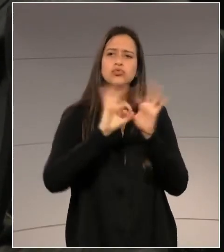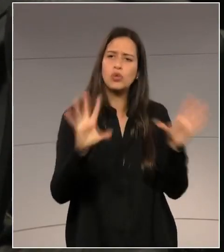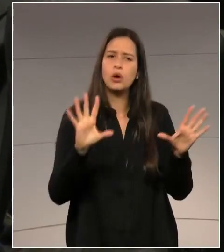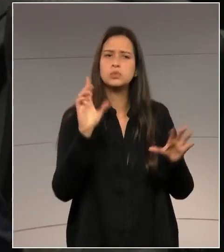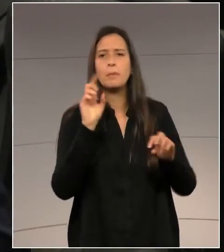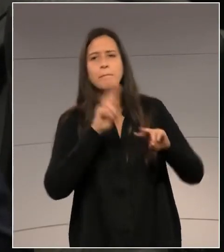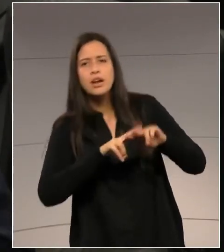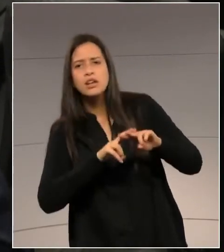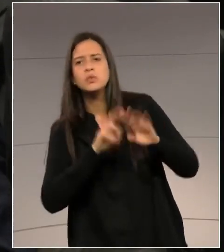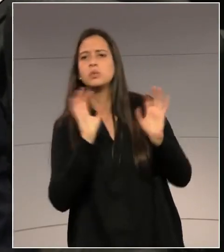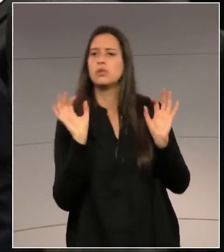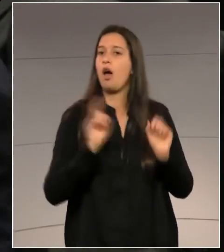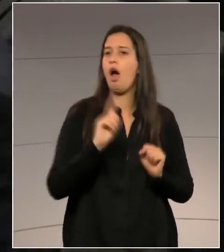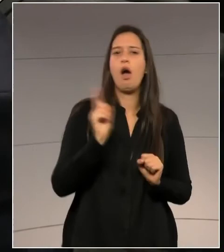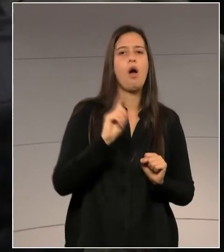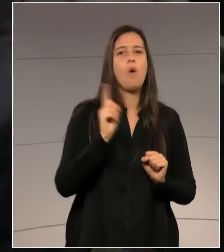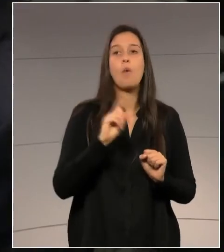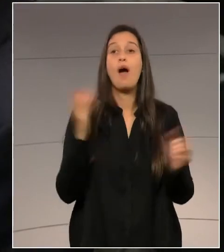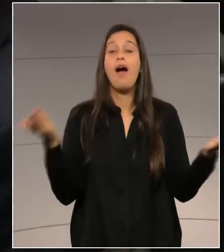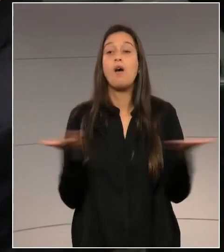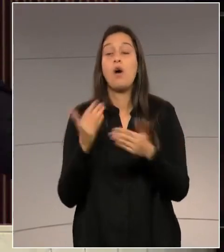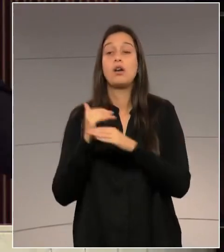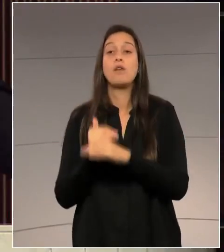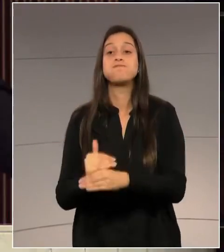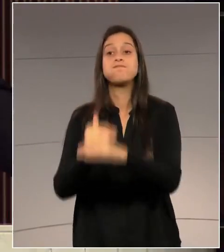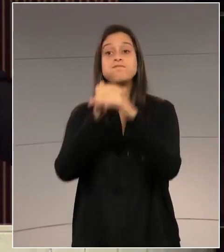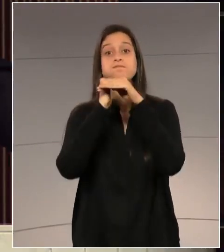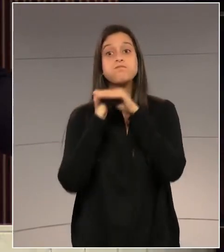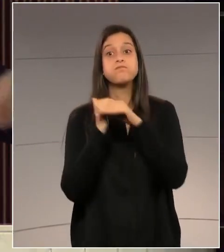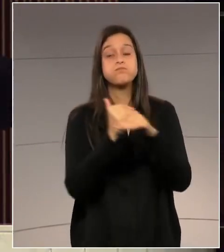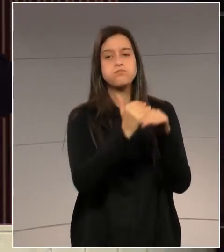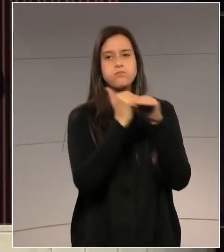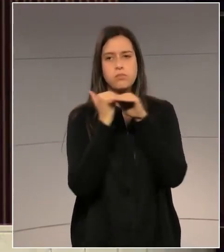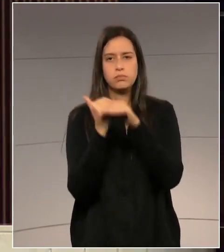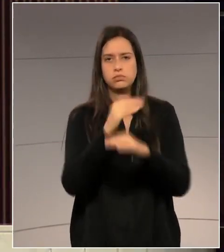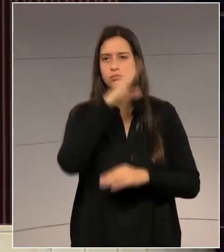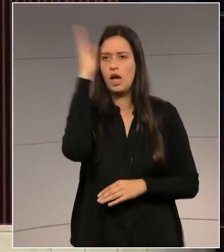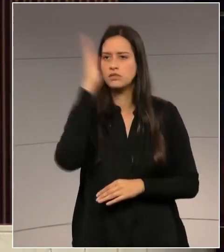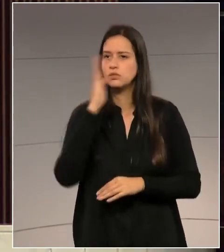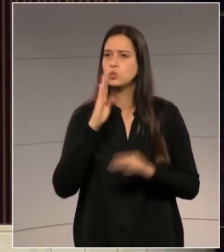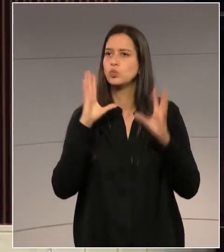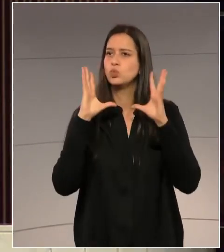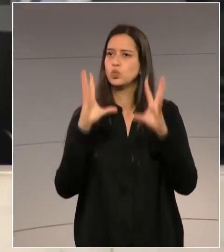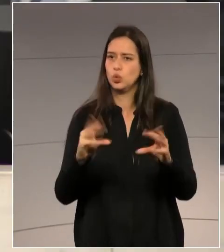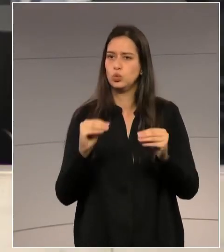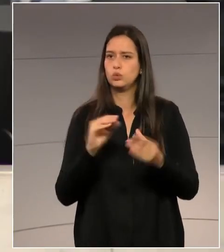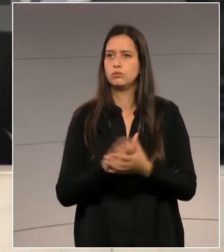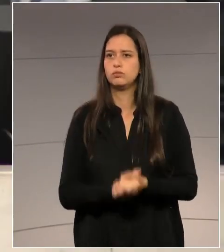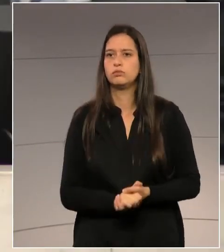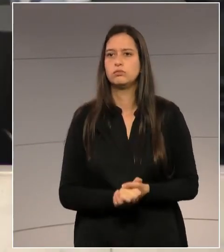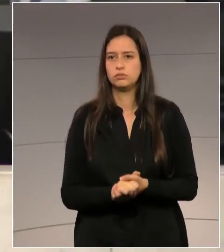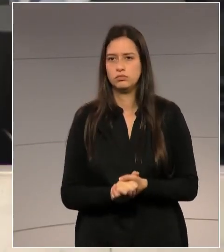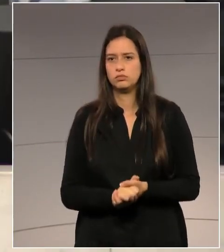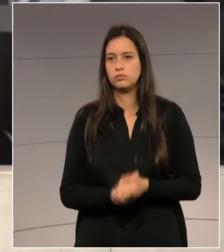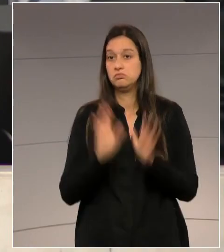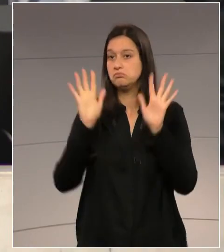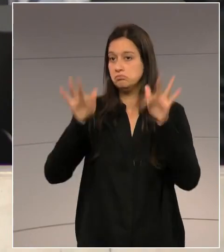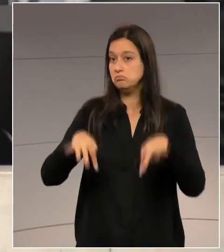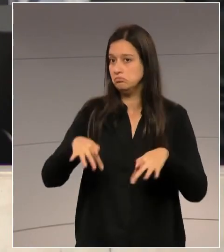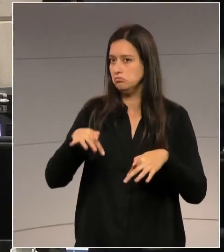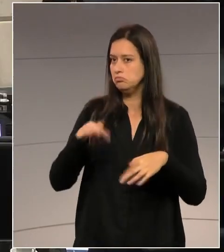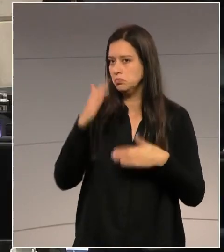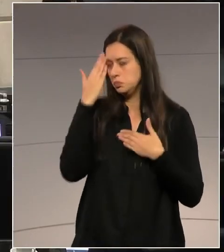para todos os brasileiros obrigado do aporte professor - para concluir deputado obrigado